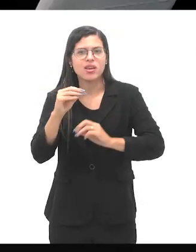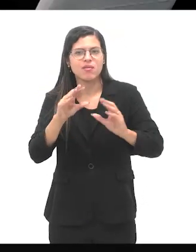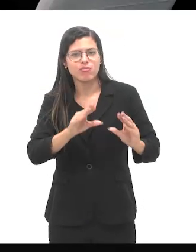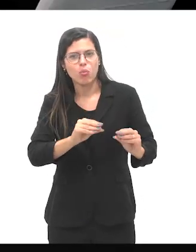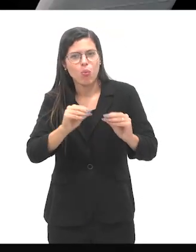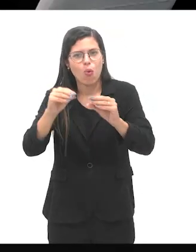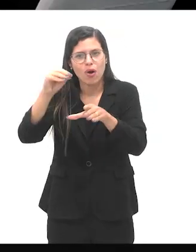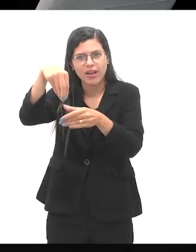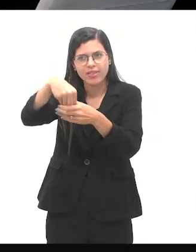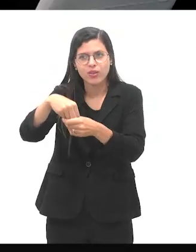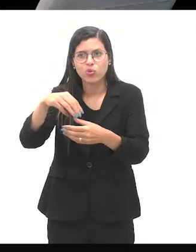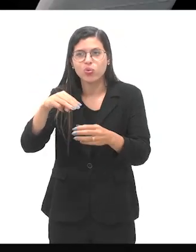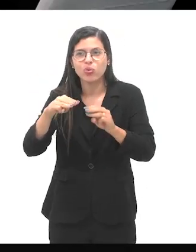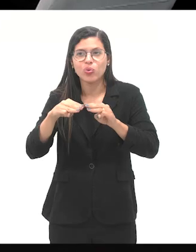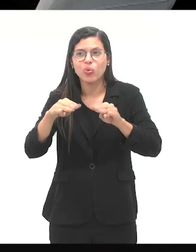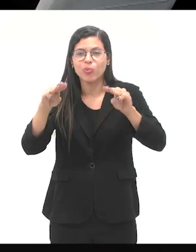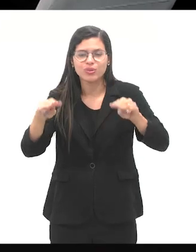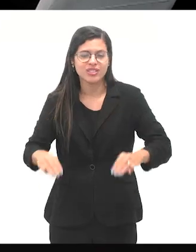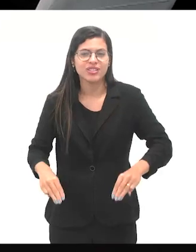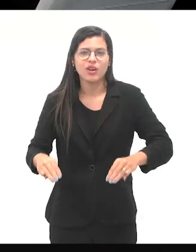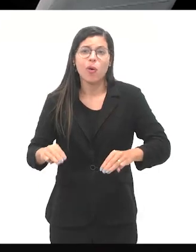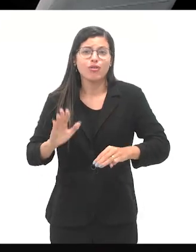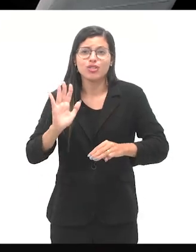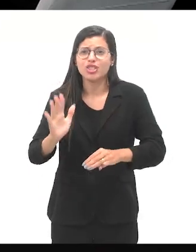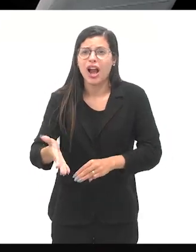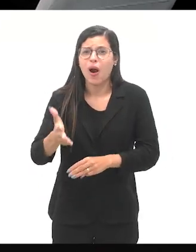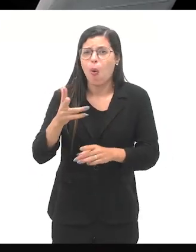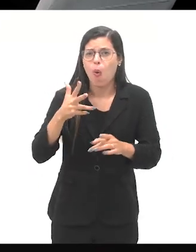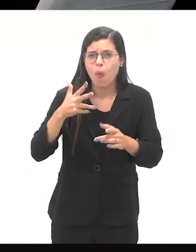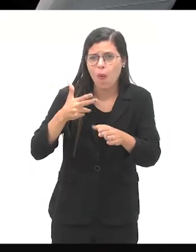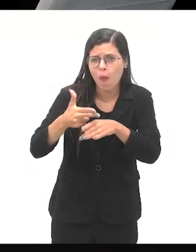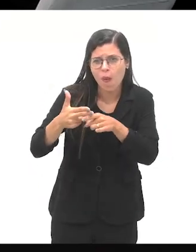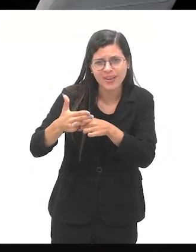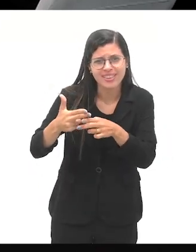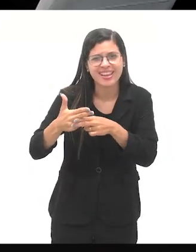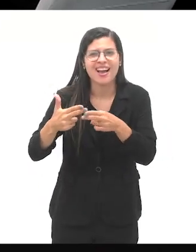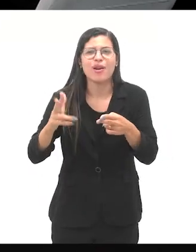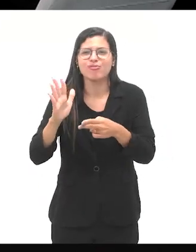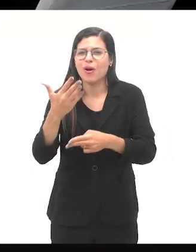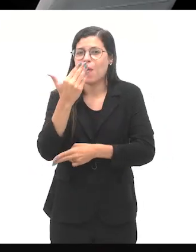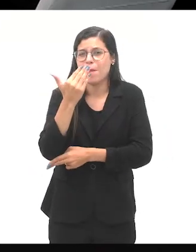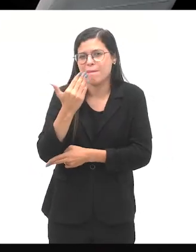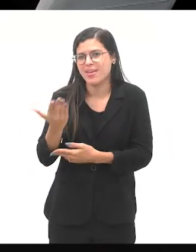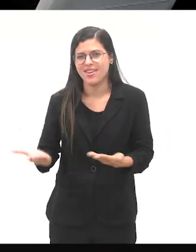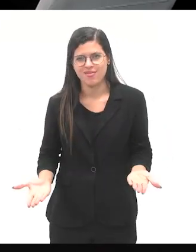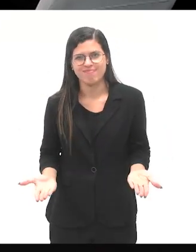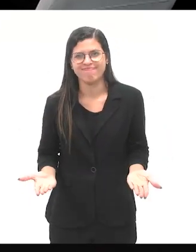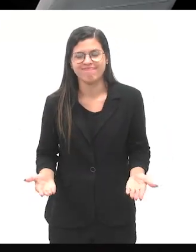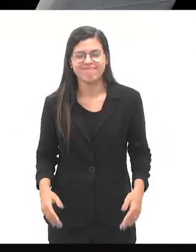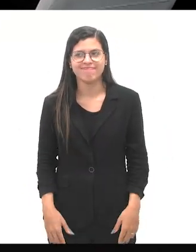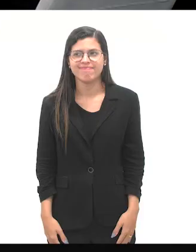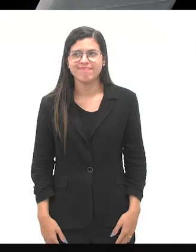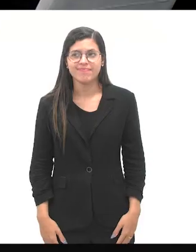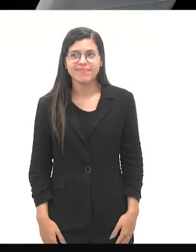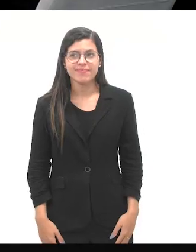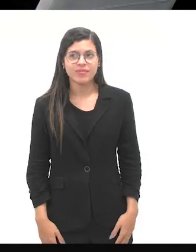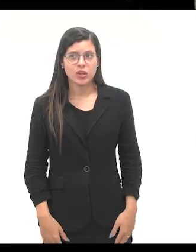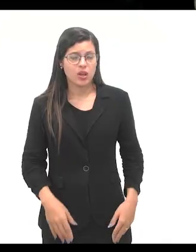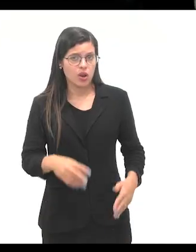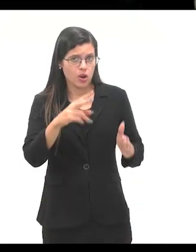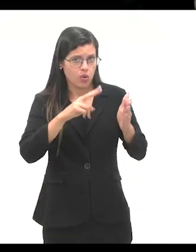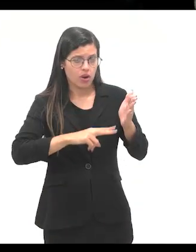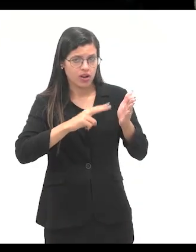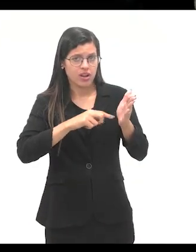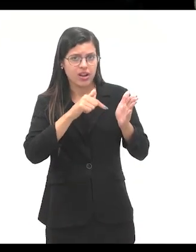o museu, aí já cortaram, já comeram, entendeu? Então, foi só aquela vez que aconteceu, não acontece mais. E deixa eu perguntar para o senhor, eu li aqui